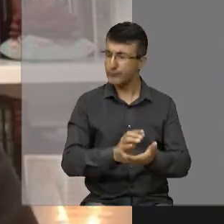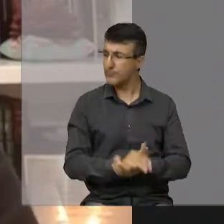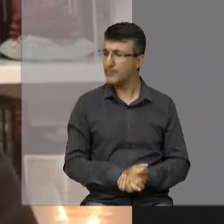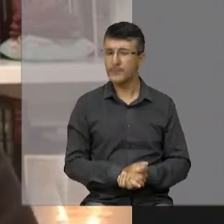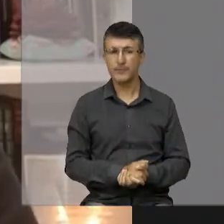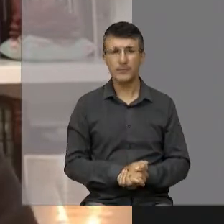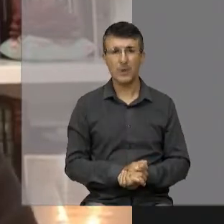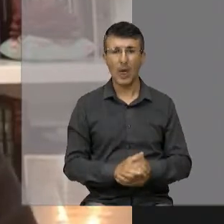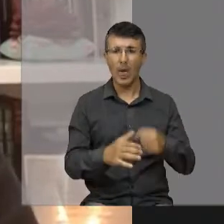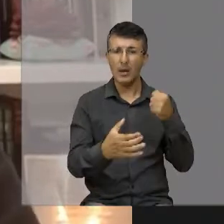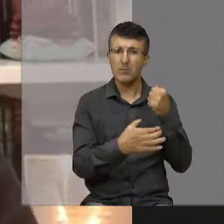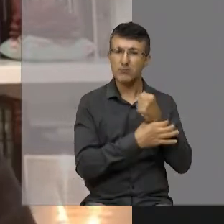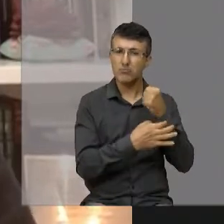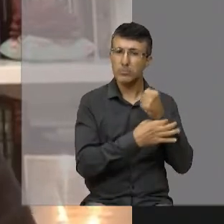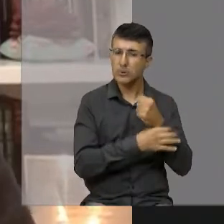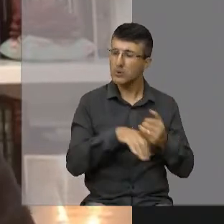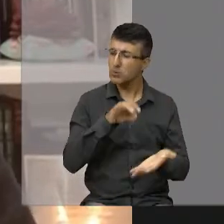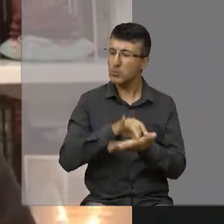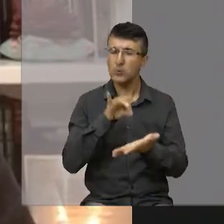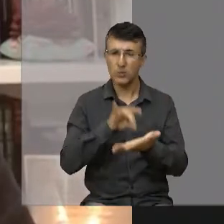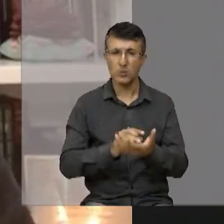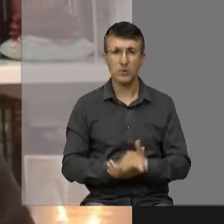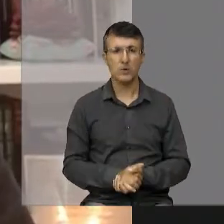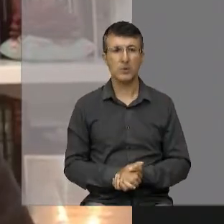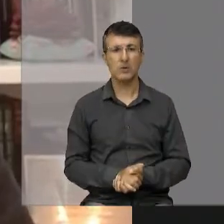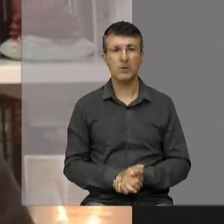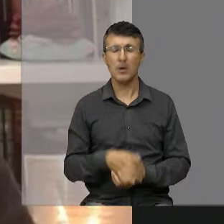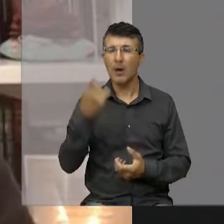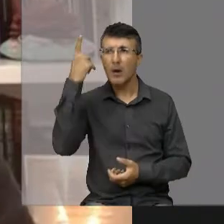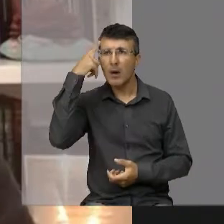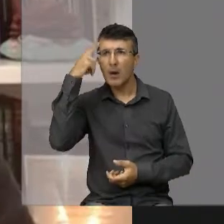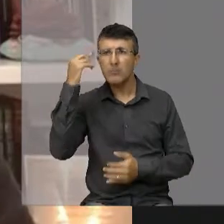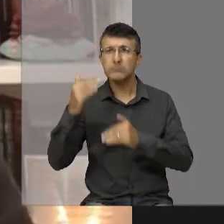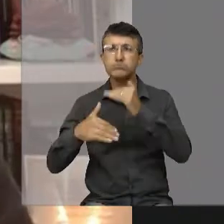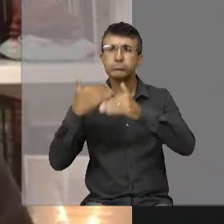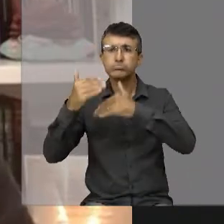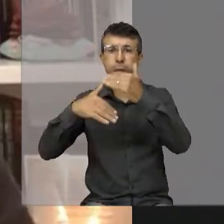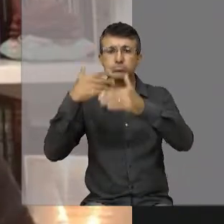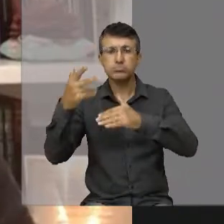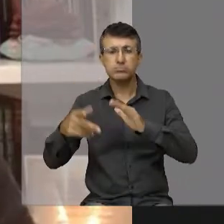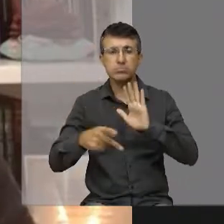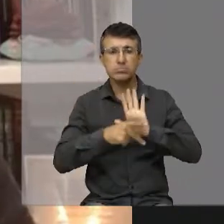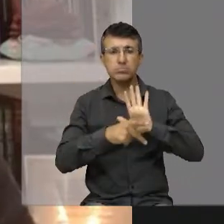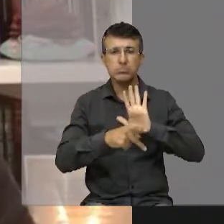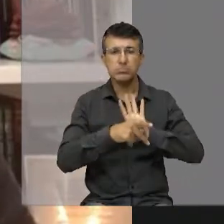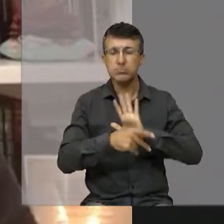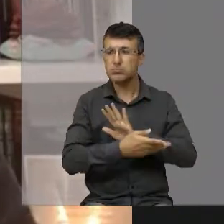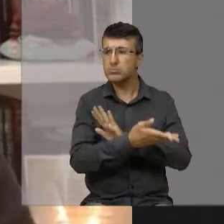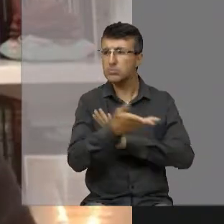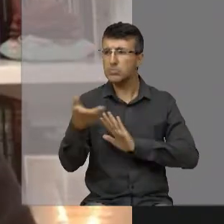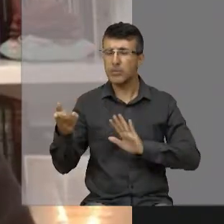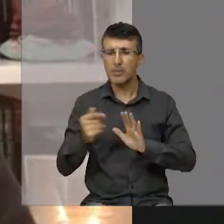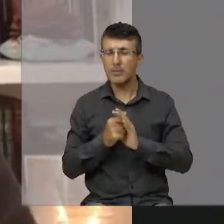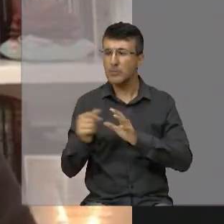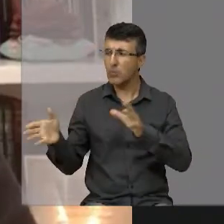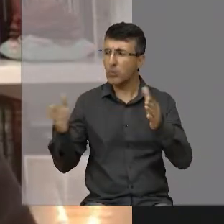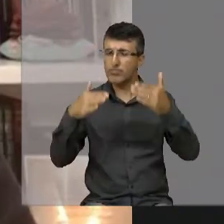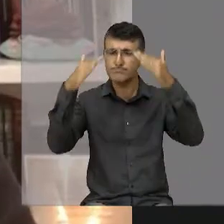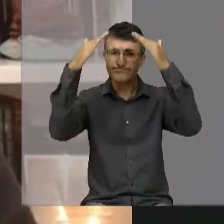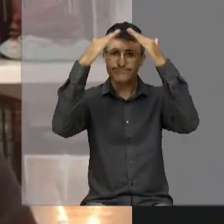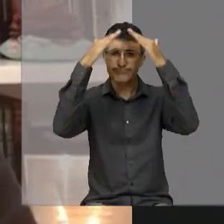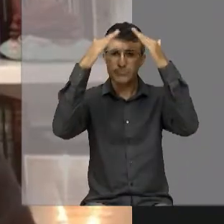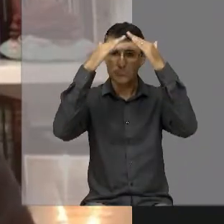proteção realmente funcionam, né? E pensar cada vez mais em políticas públicas para a gente acolher essas mulheres, né? Como